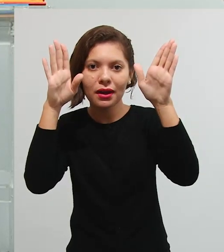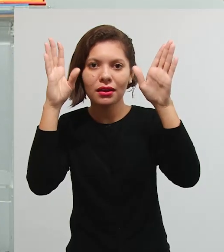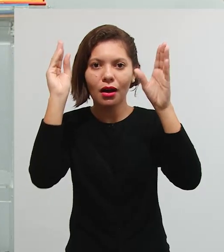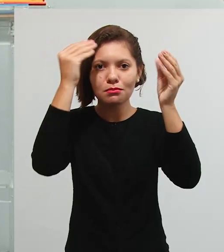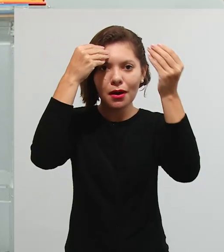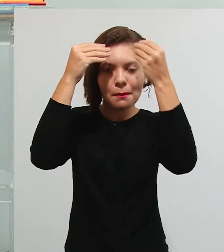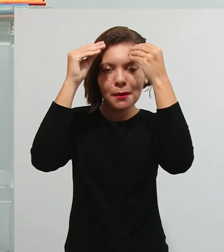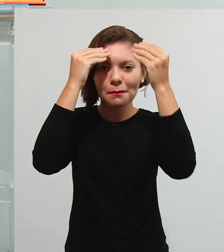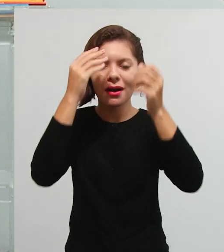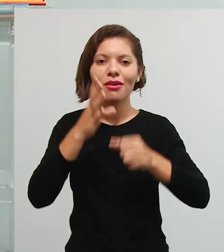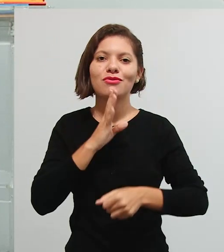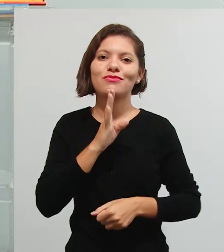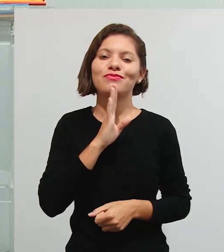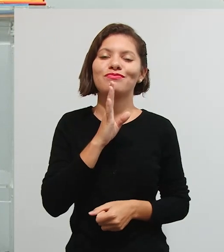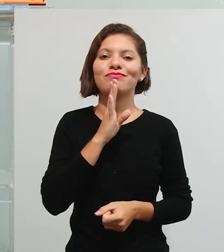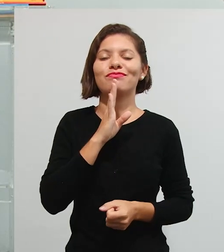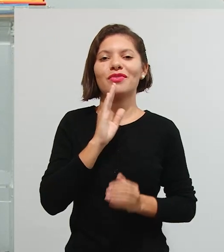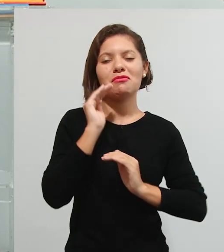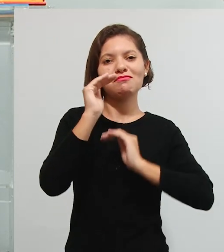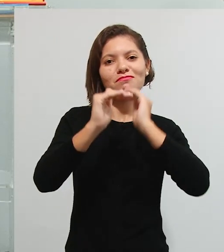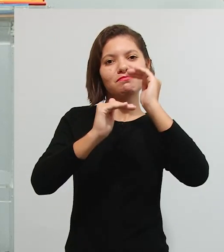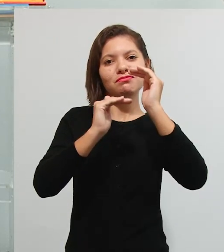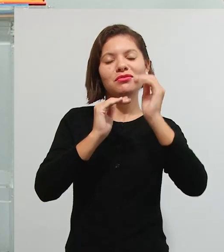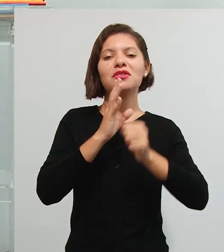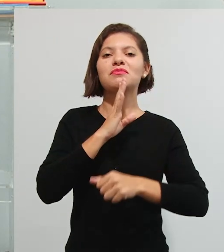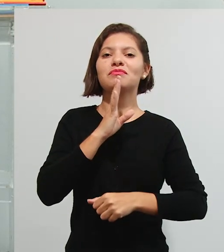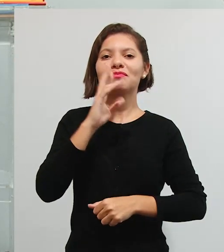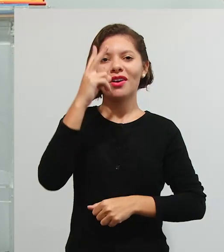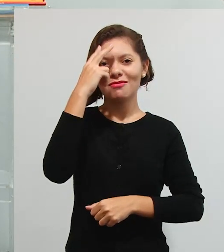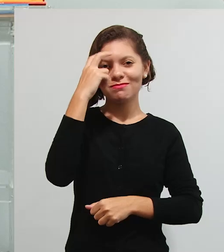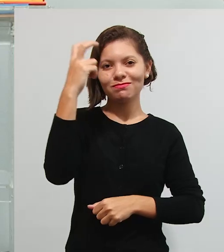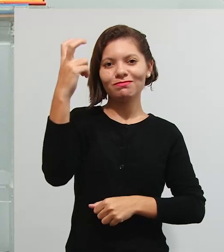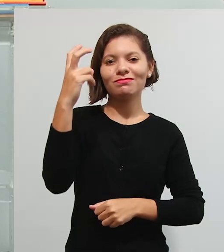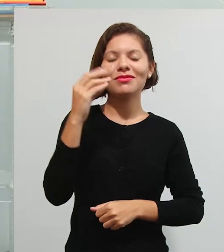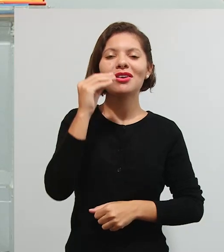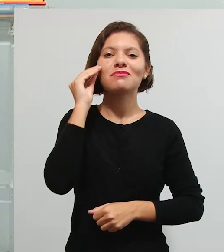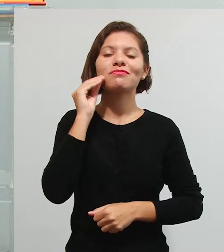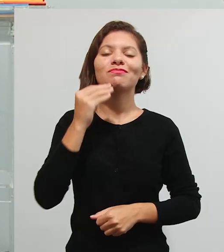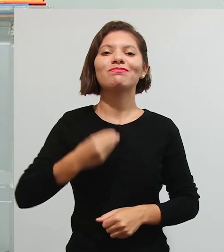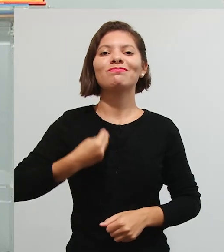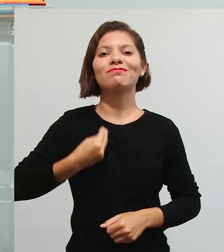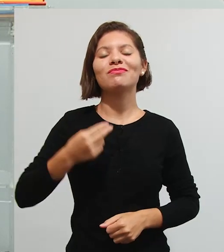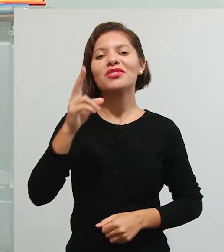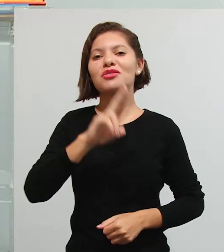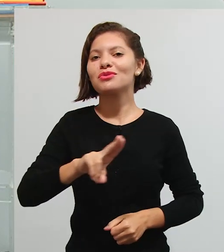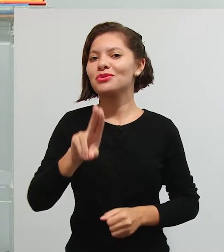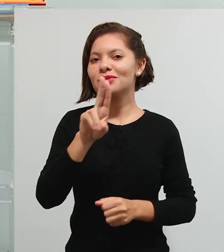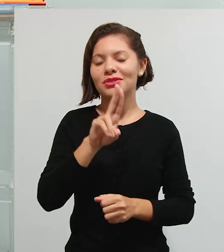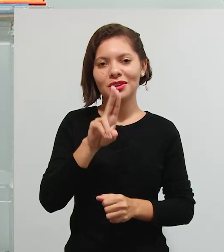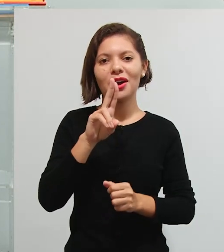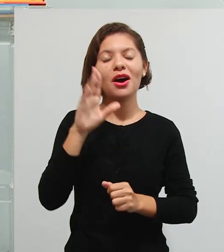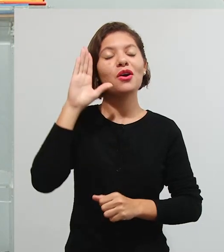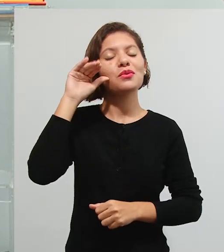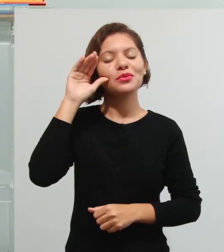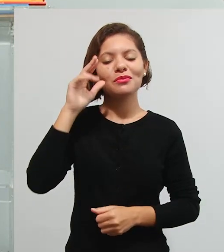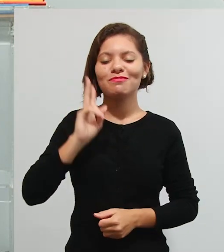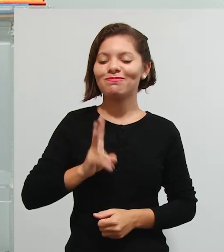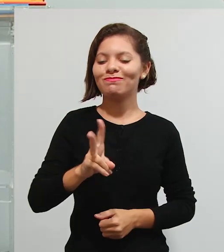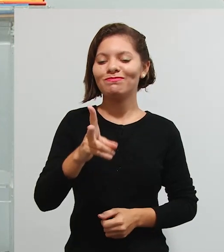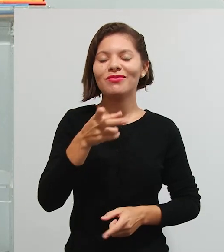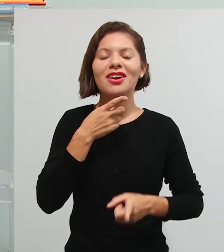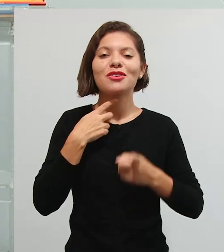uma leitura. E ela que está inspirando aqui a nossa reflexão, a Mafalda. Amigos para a